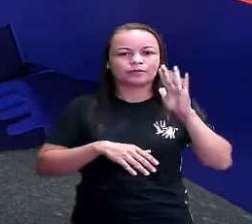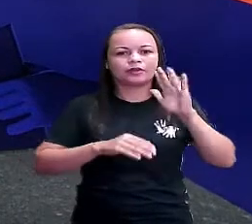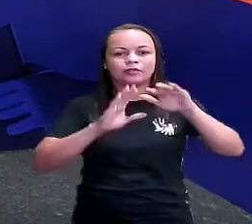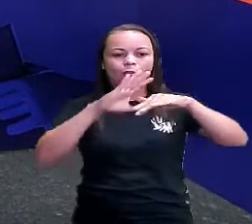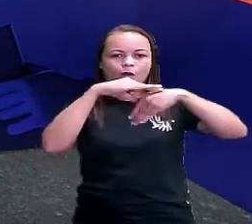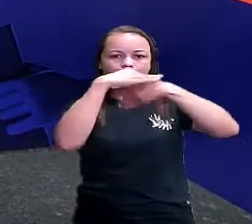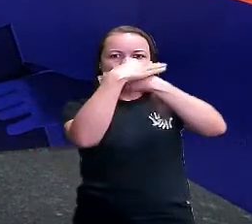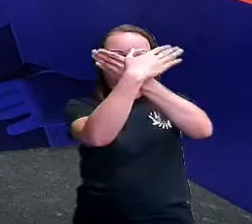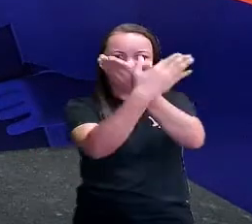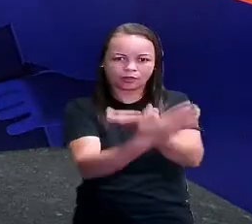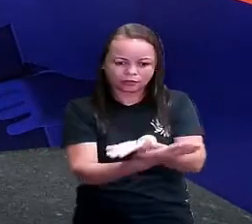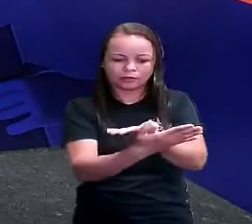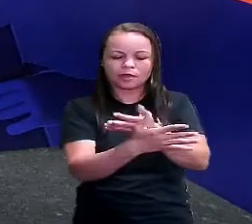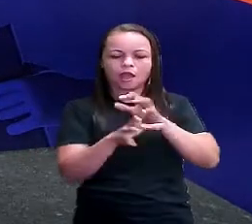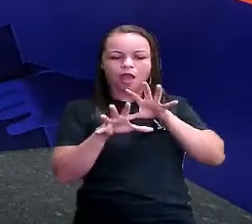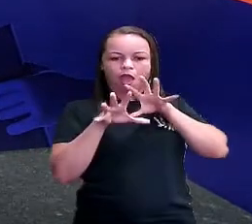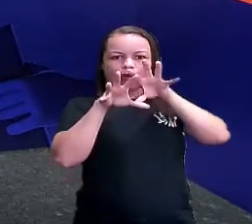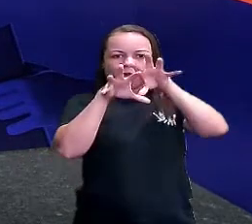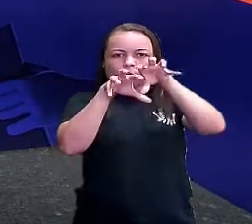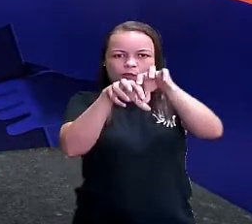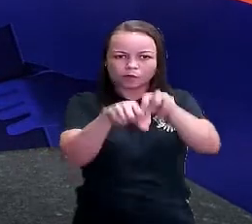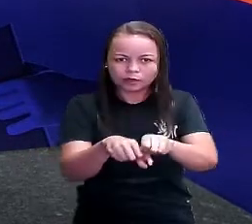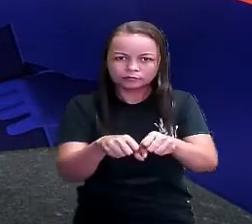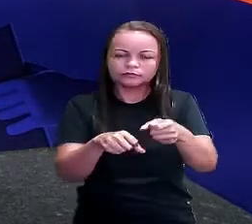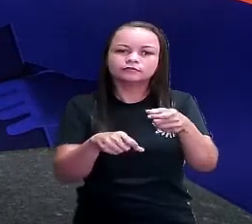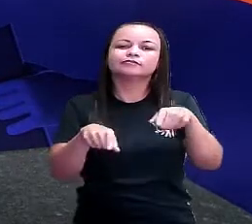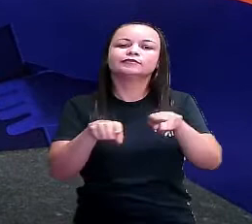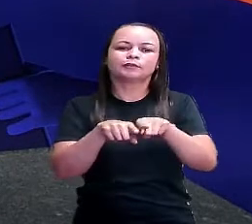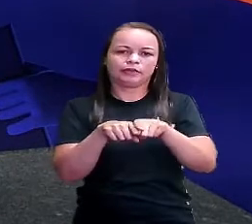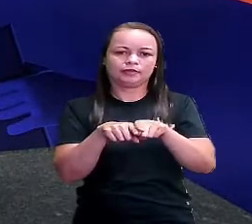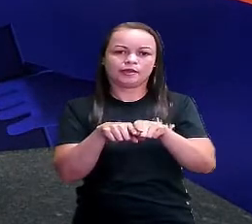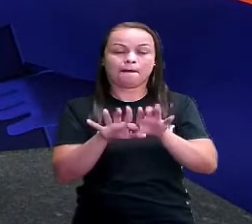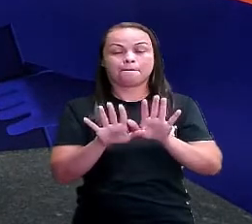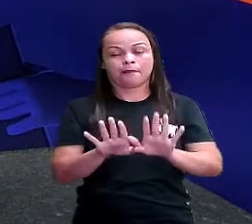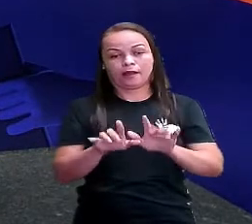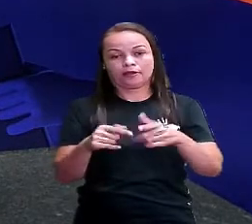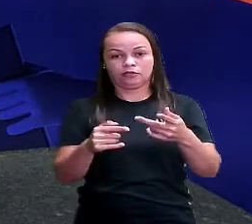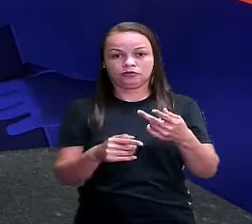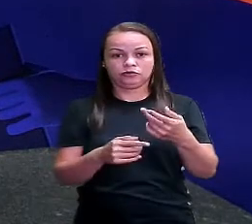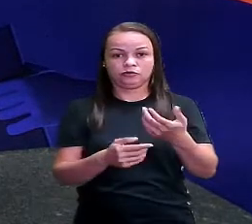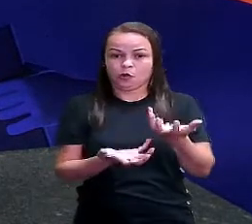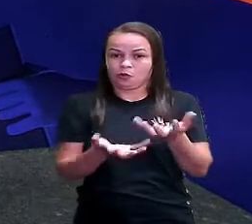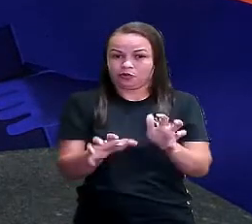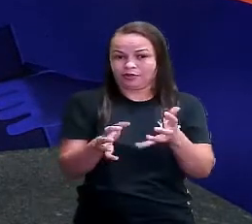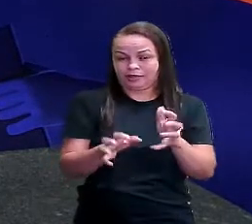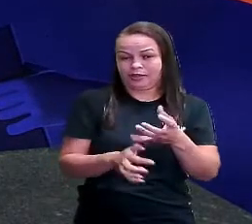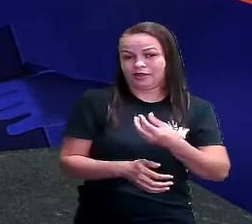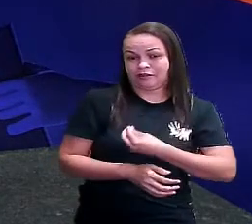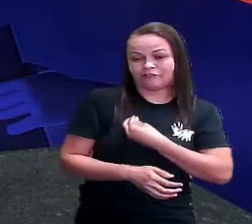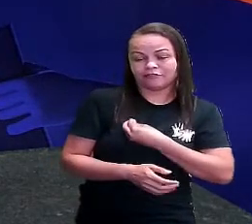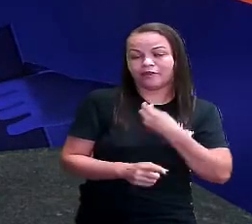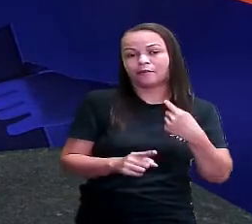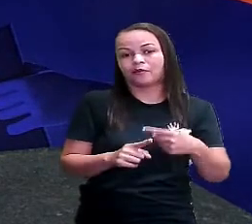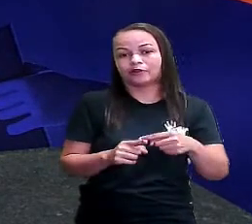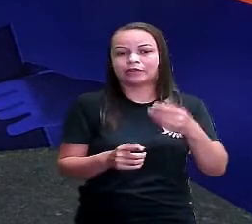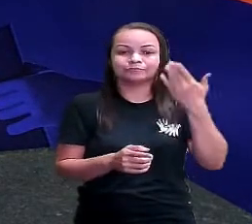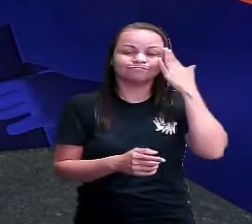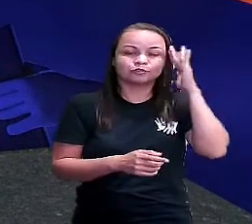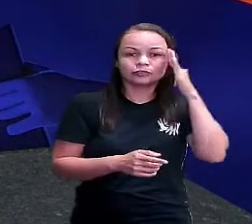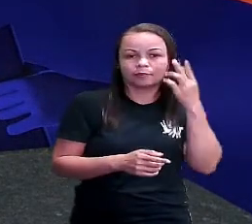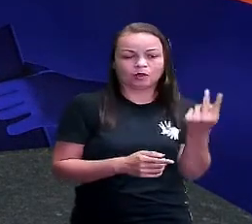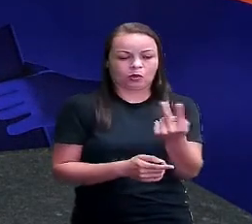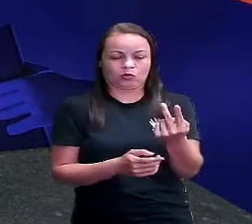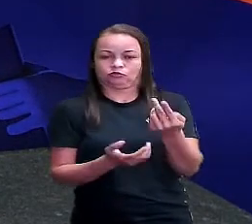baleia engoliu Pinóquio. Mas Pinóquio e Gepeto já não queriam mais viver porque eles não sabiam onde o outro estava.